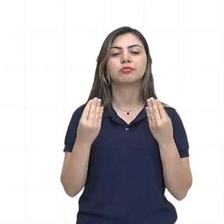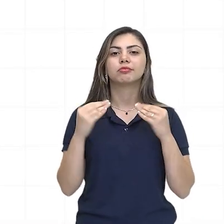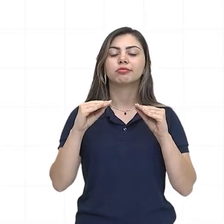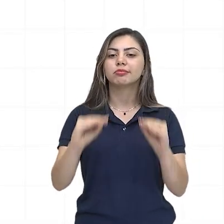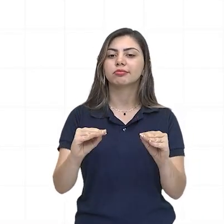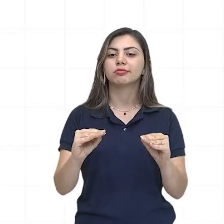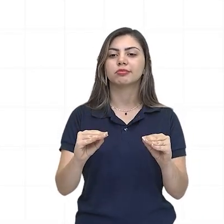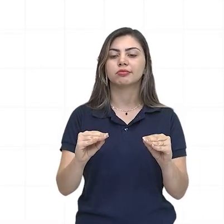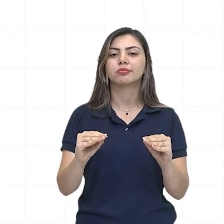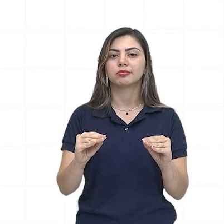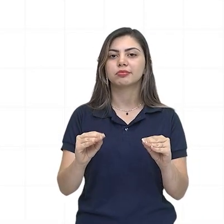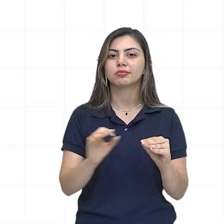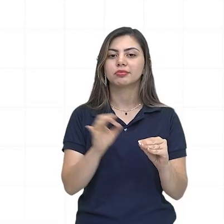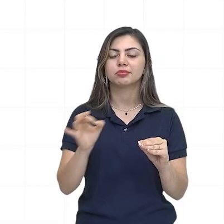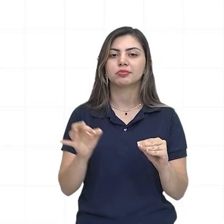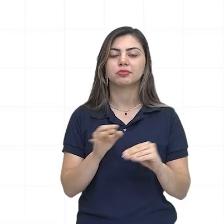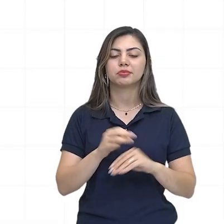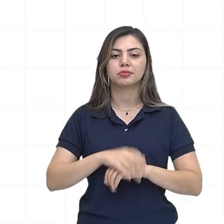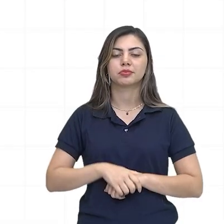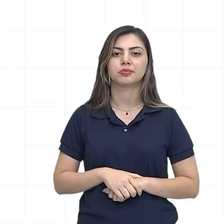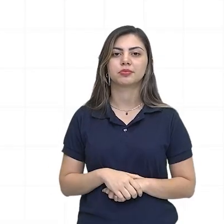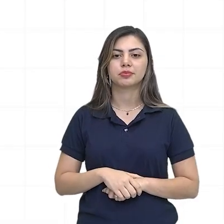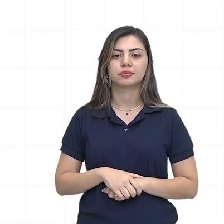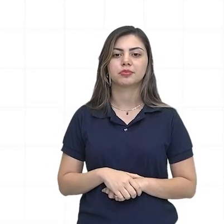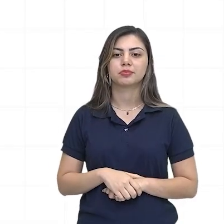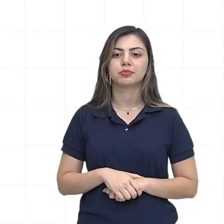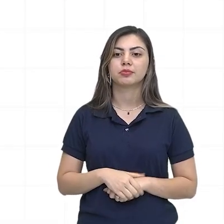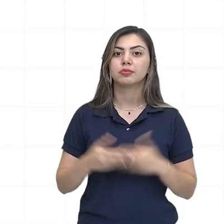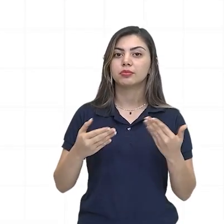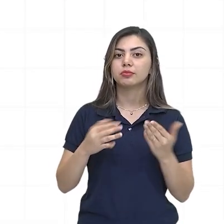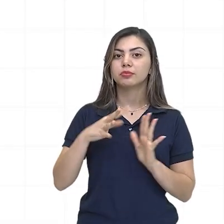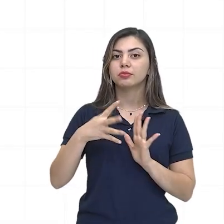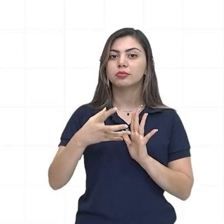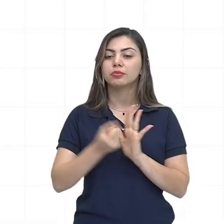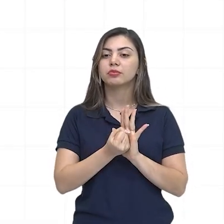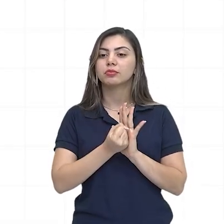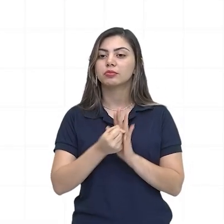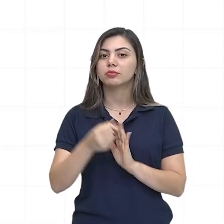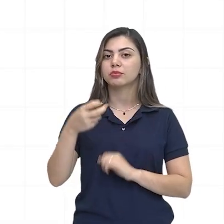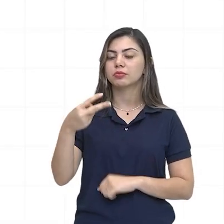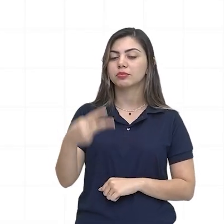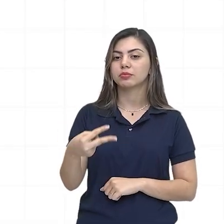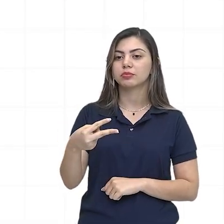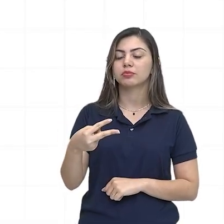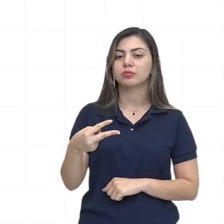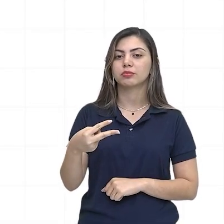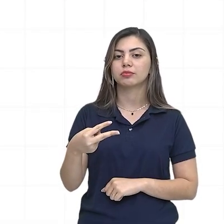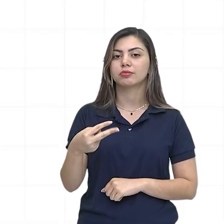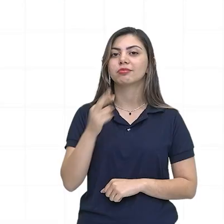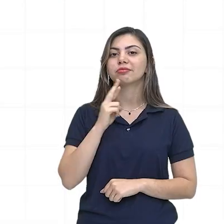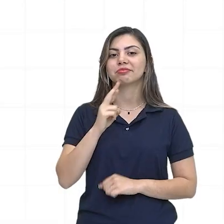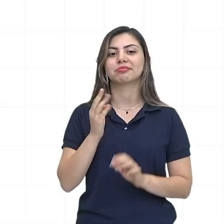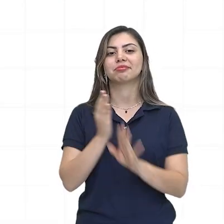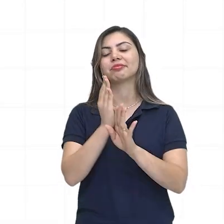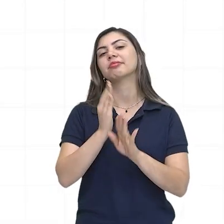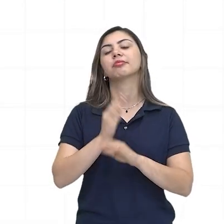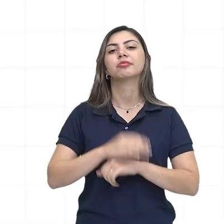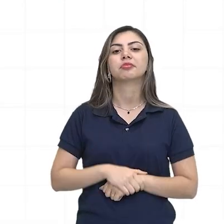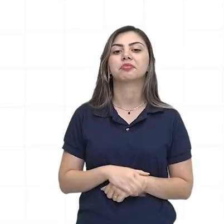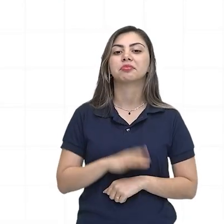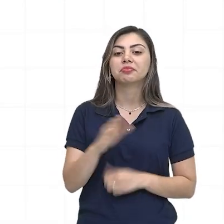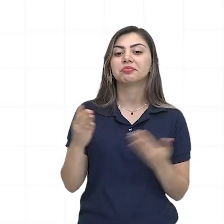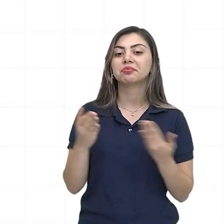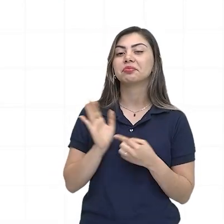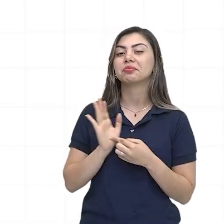de 5,2 elevado a 4. Então, apertamos o sinal de igualdade e obtemos o resultado. Vamos ver aqui